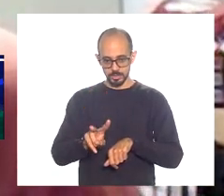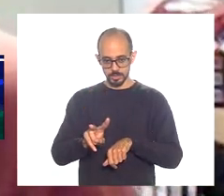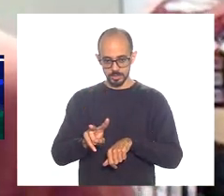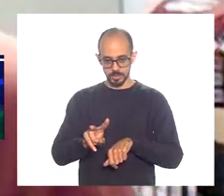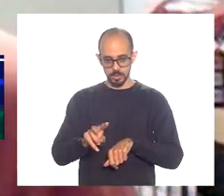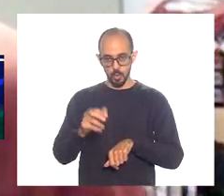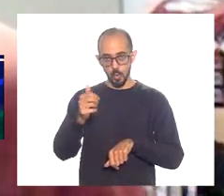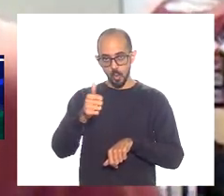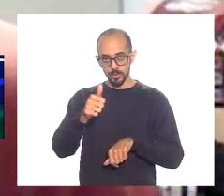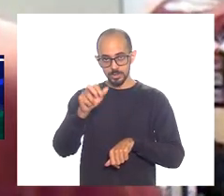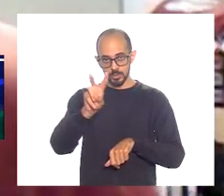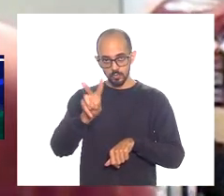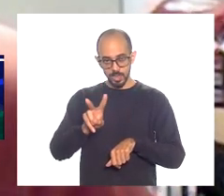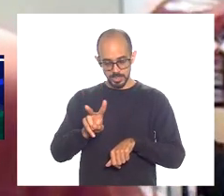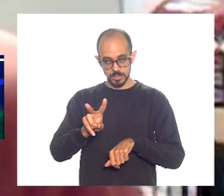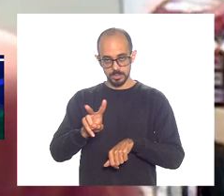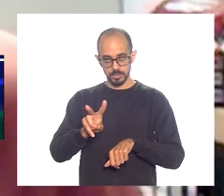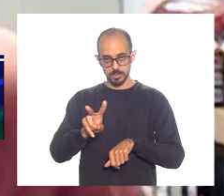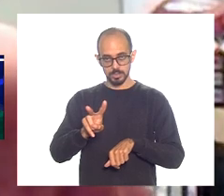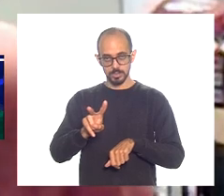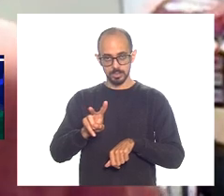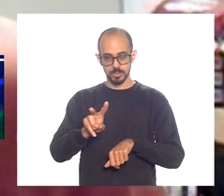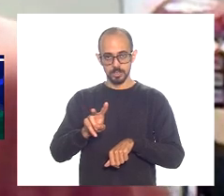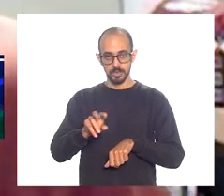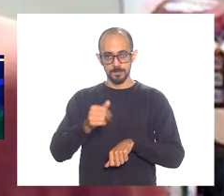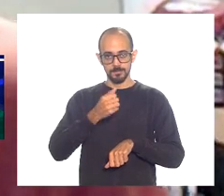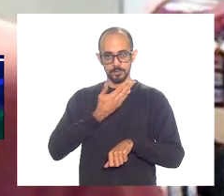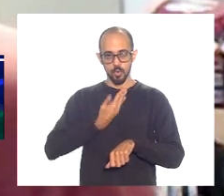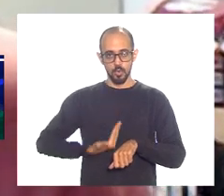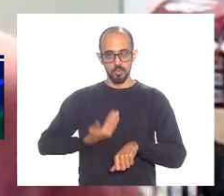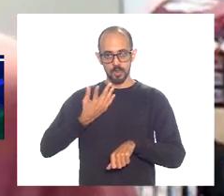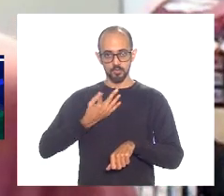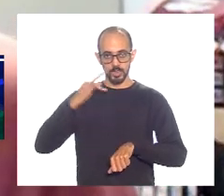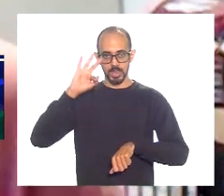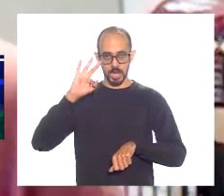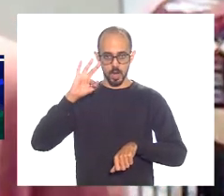por 11 vezes, no mínimo, o governo federal